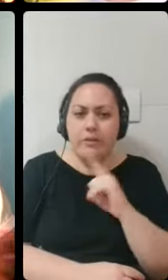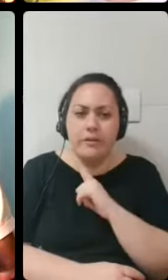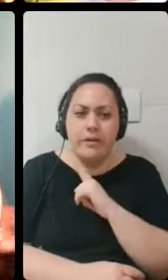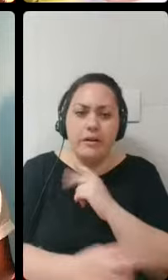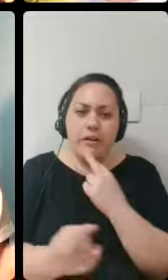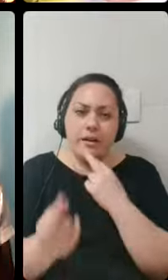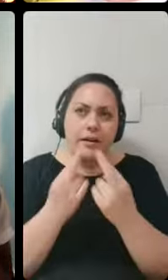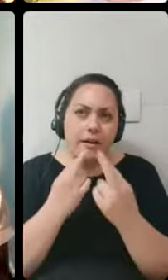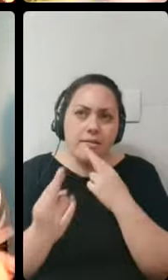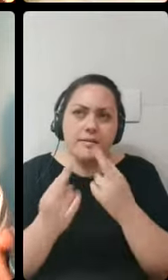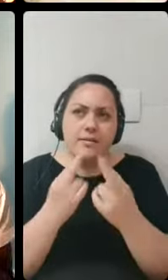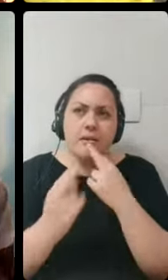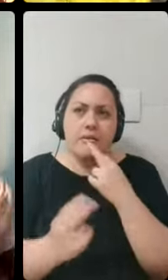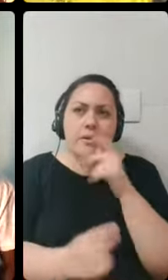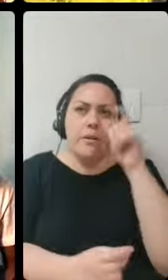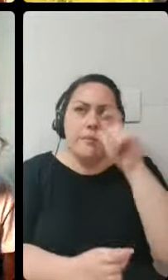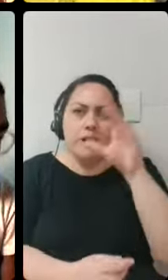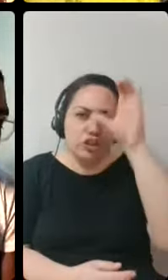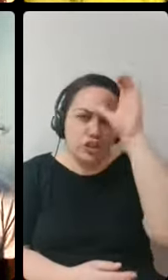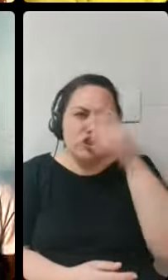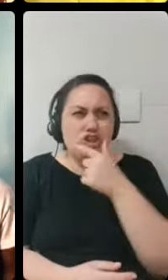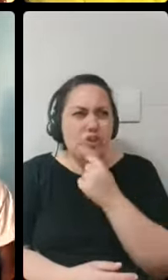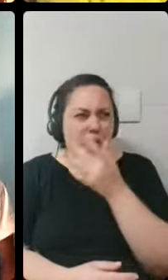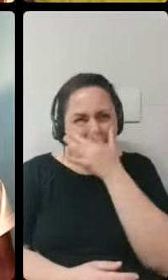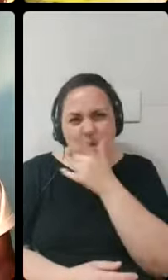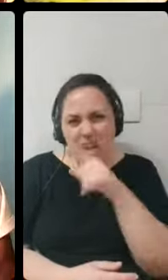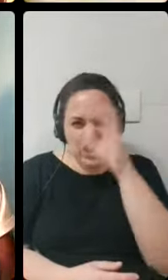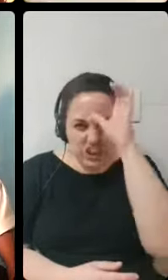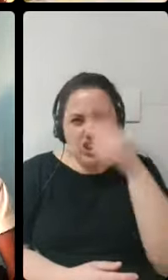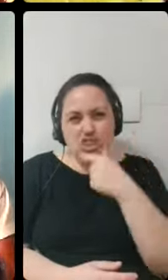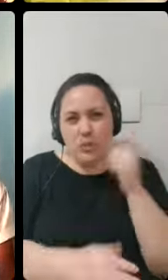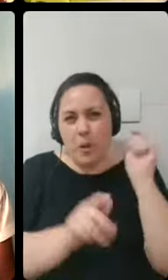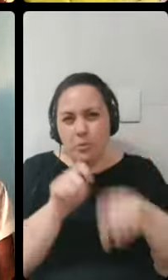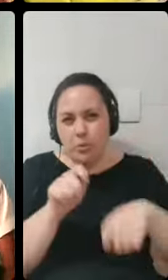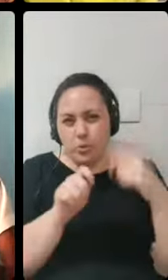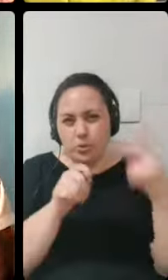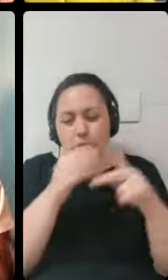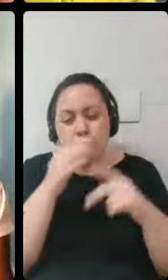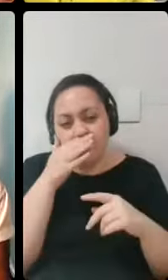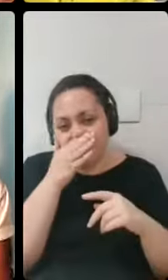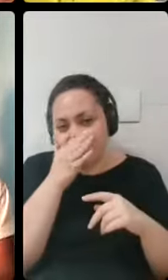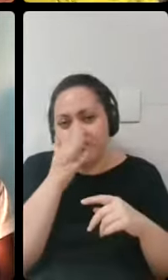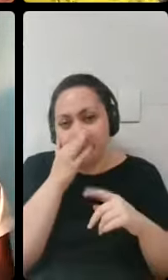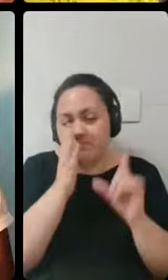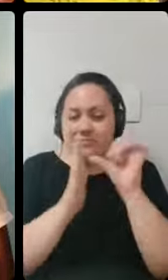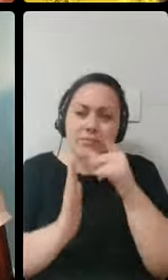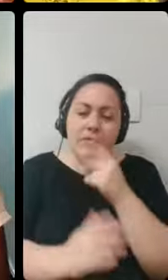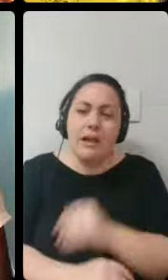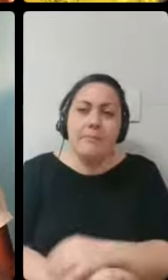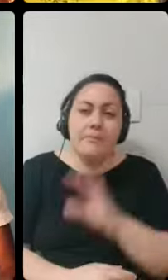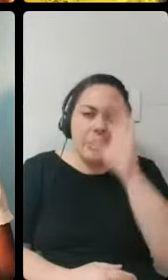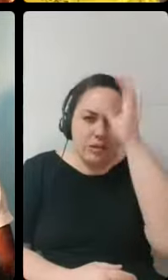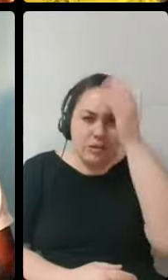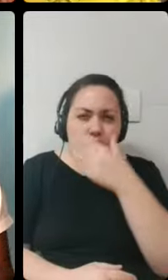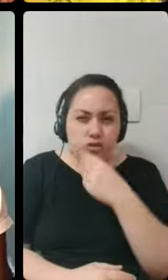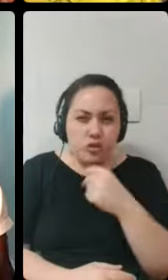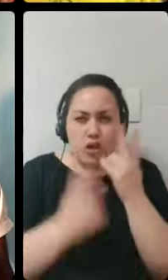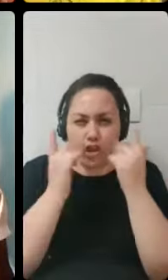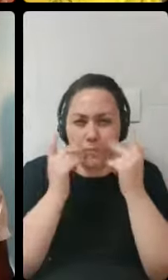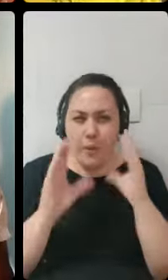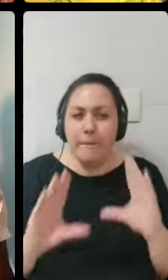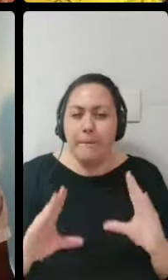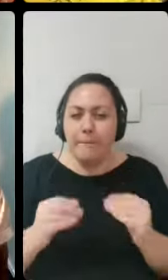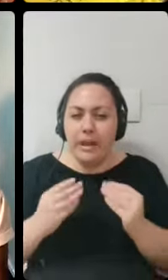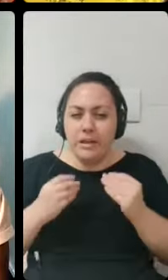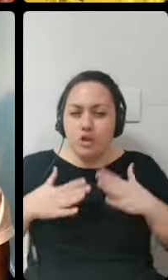pessoas, com tio, que eu não, acho que era tio, se não me lembro, se não me engano. Aí depois vinha, é normal tio mexer nas suas partes íntimas, coisas